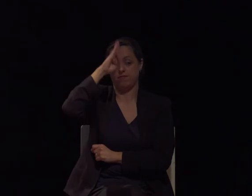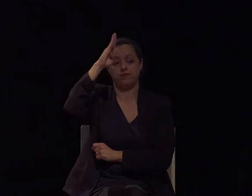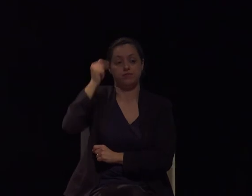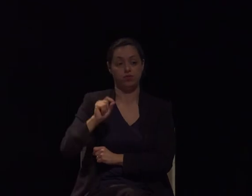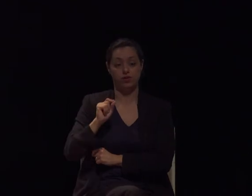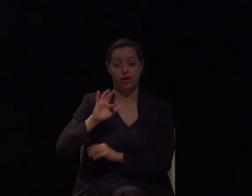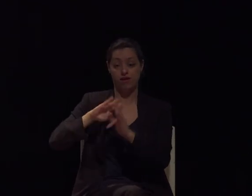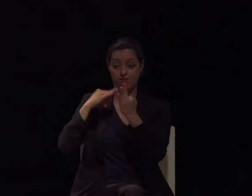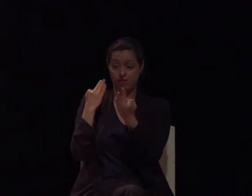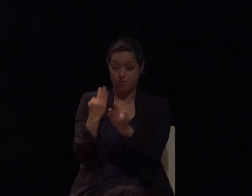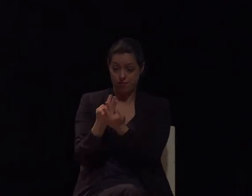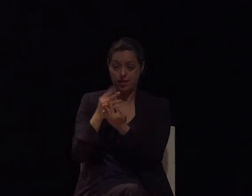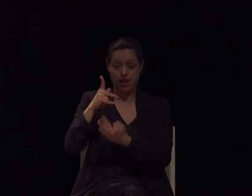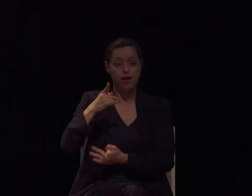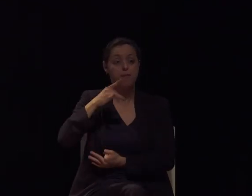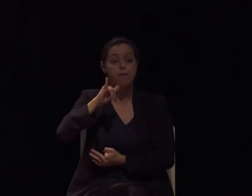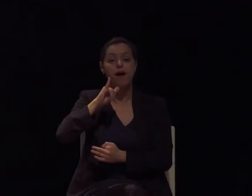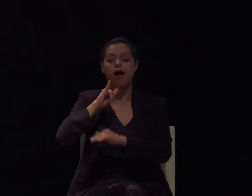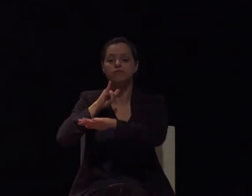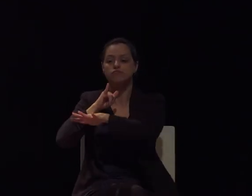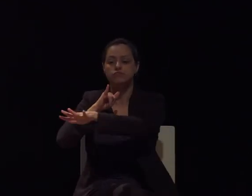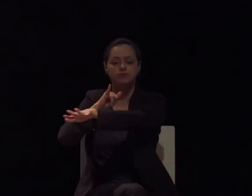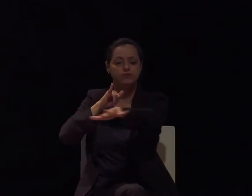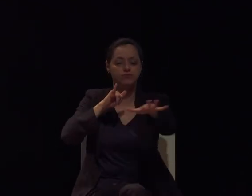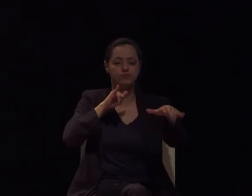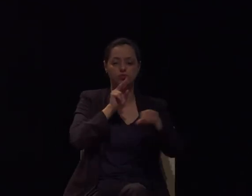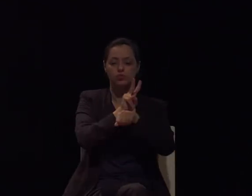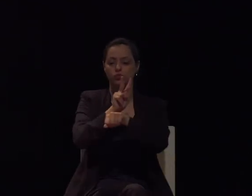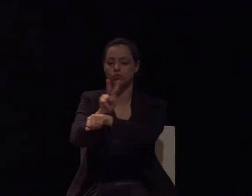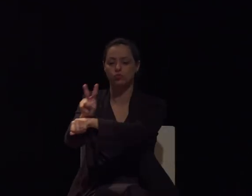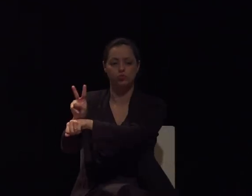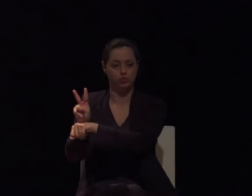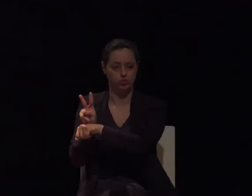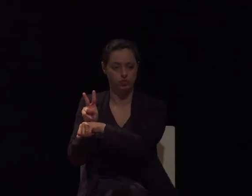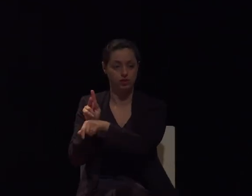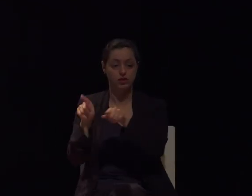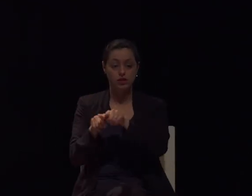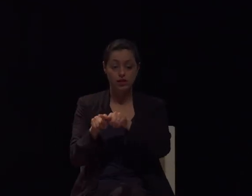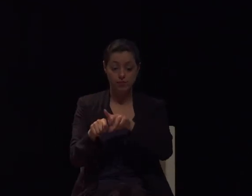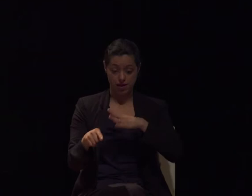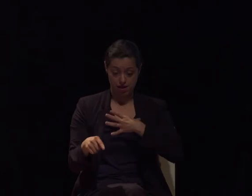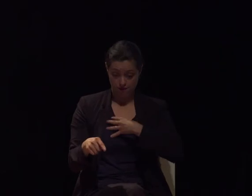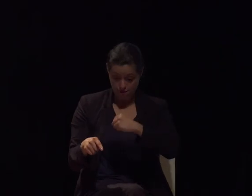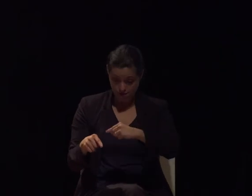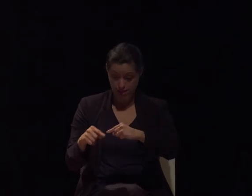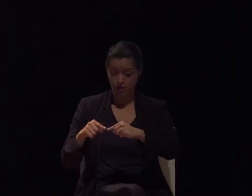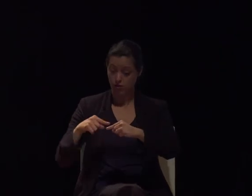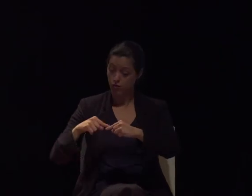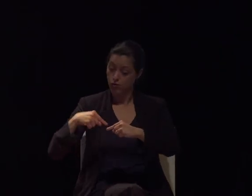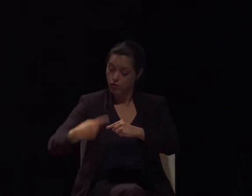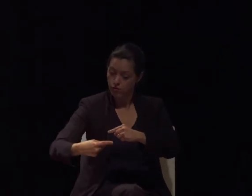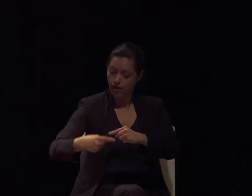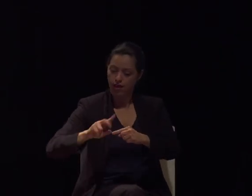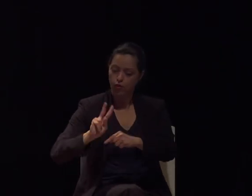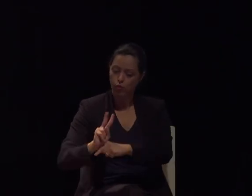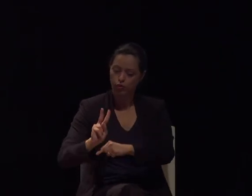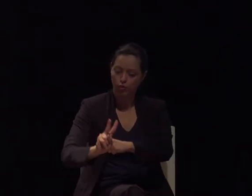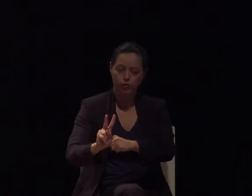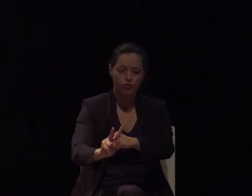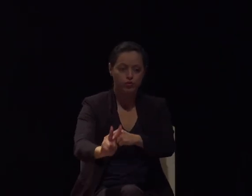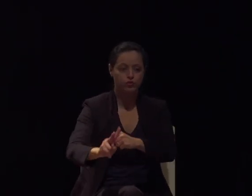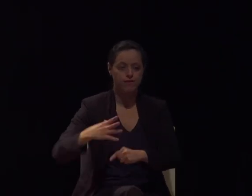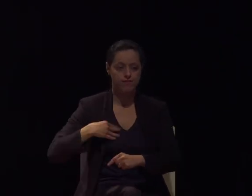são pais de todos os filhos e todos os filhos são pais de todos os irmãos a tradição é passada por